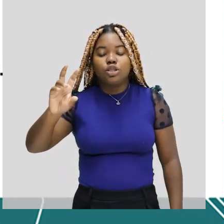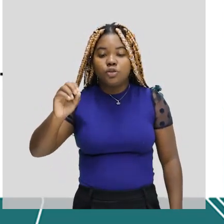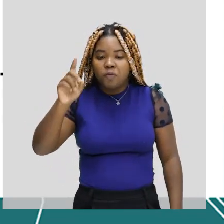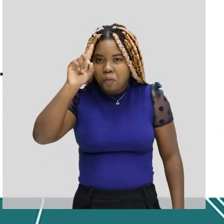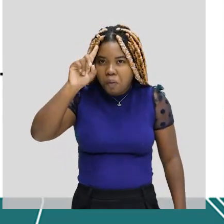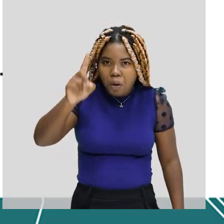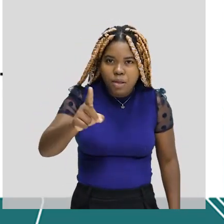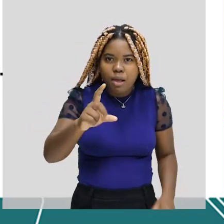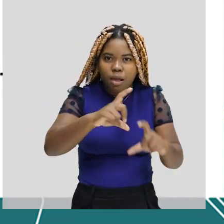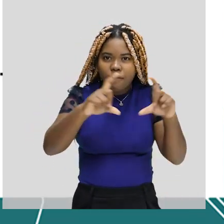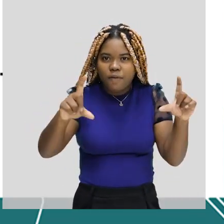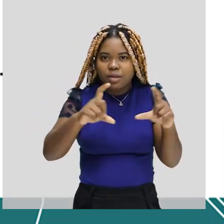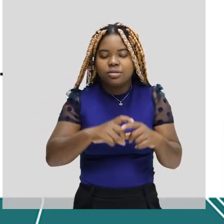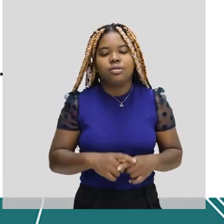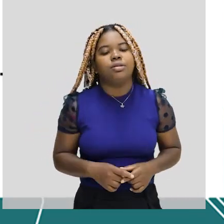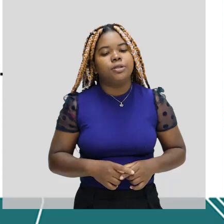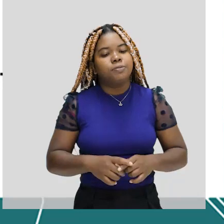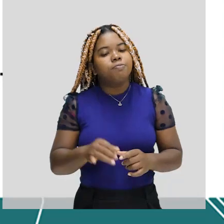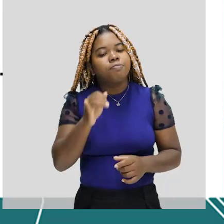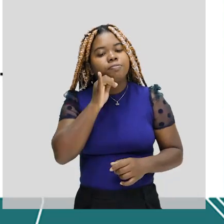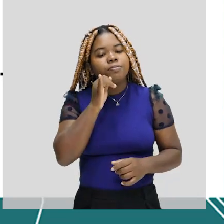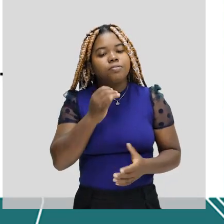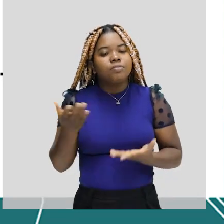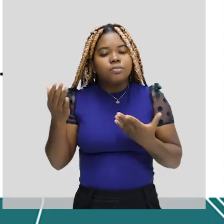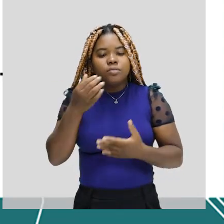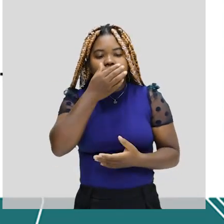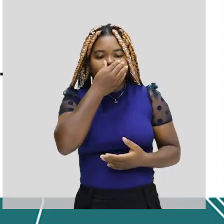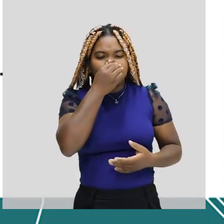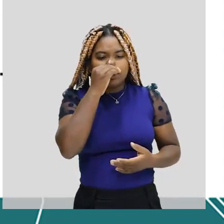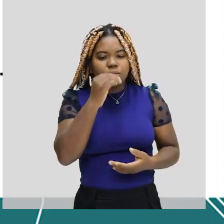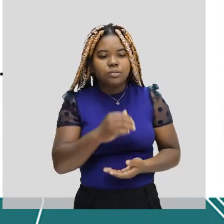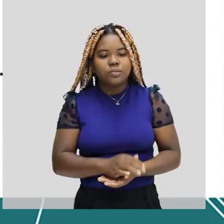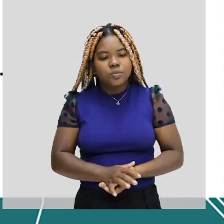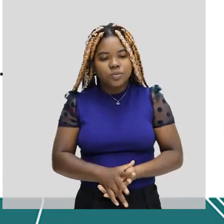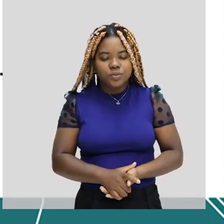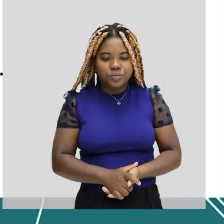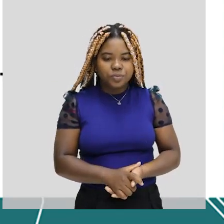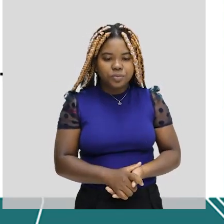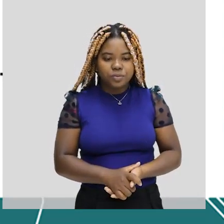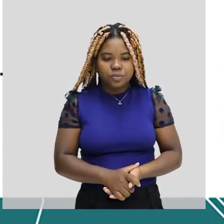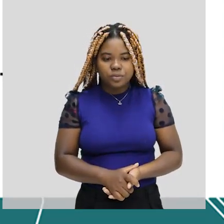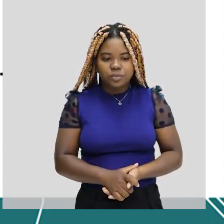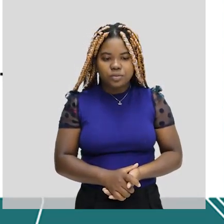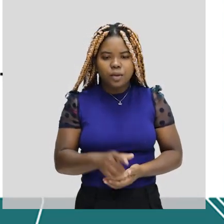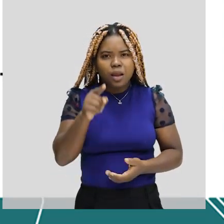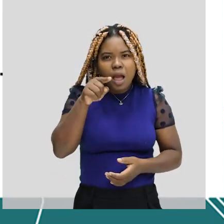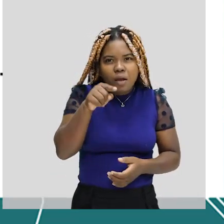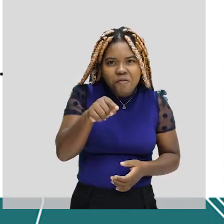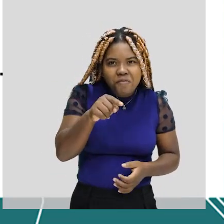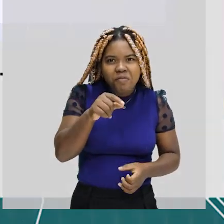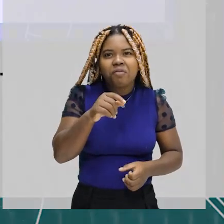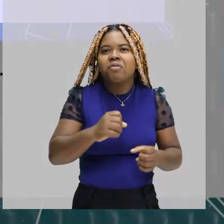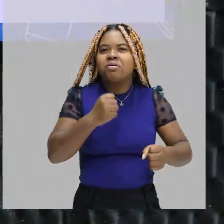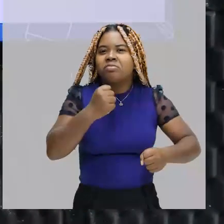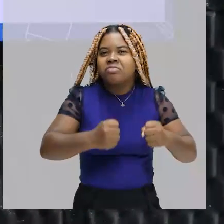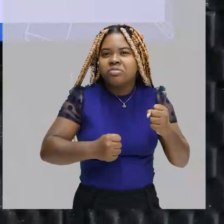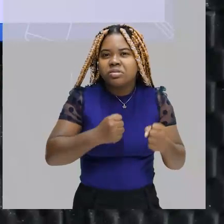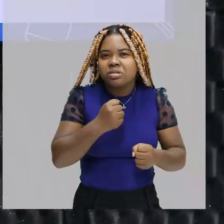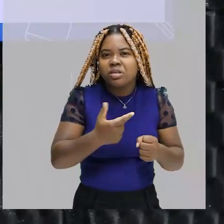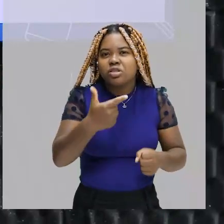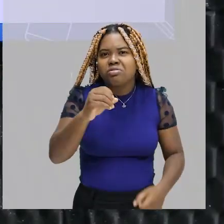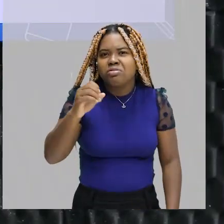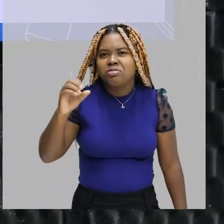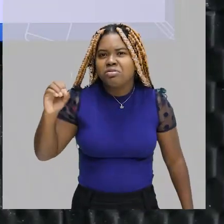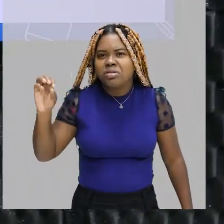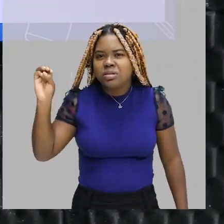justamente para você dar ordem. You walk for 200 meters, then you turn left. Você caminha ou você anda por